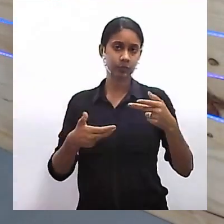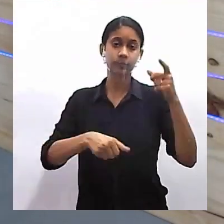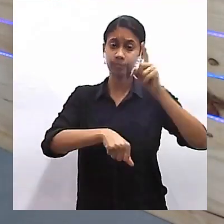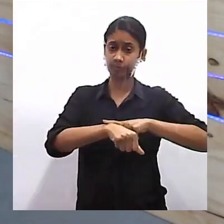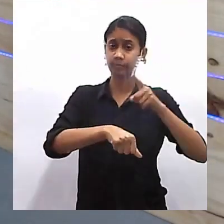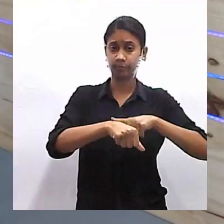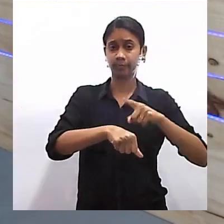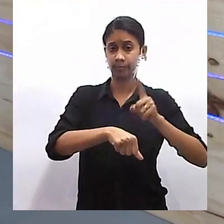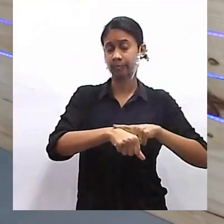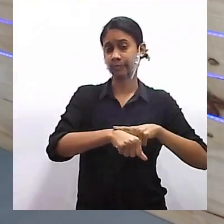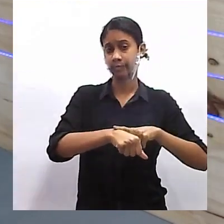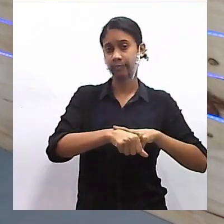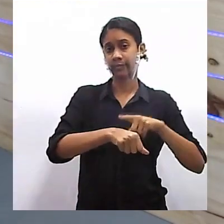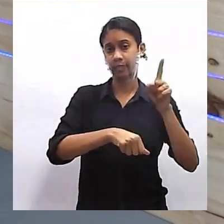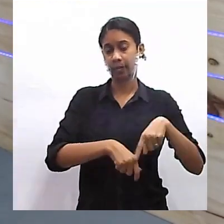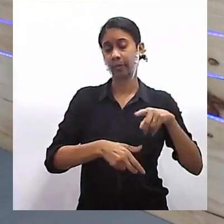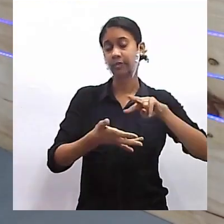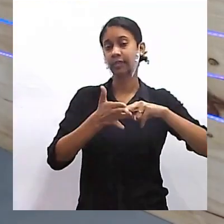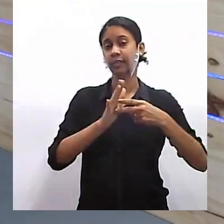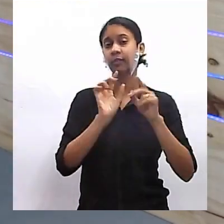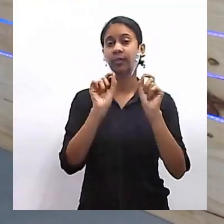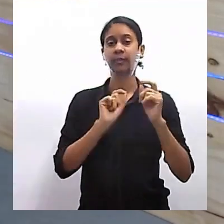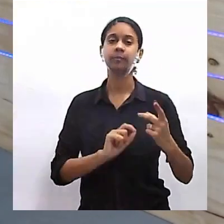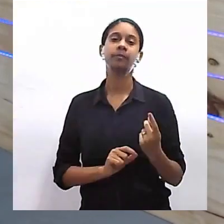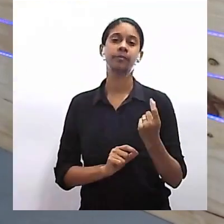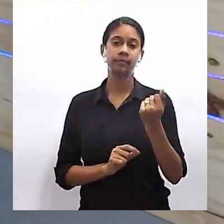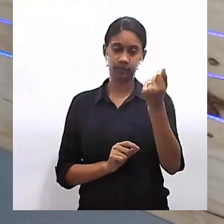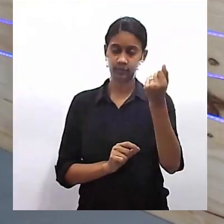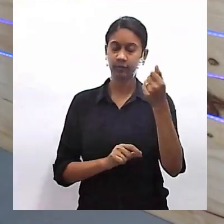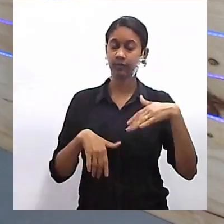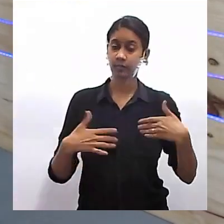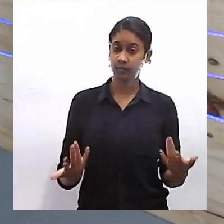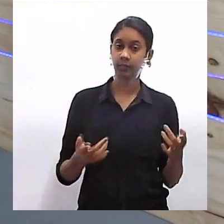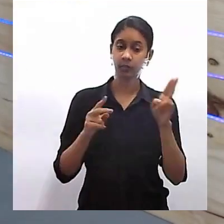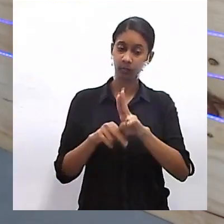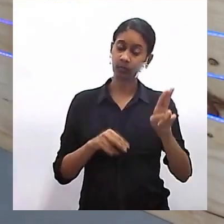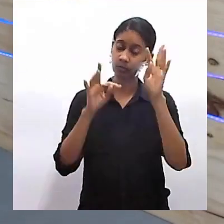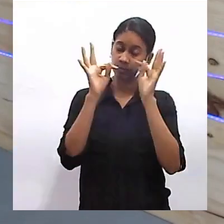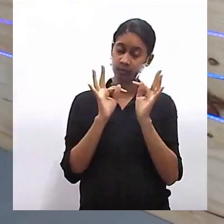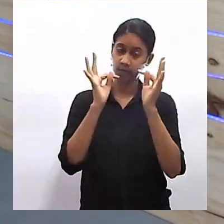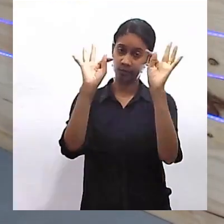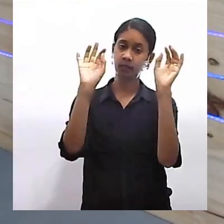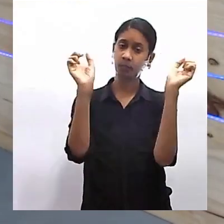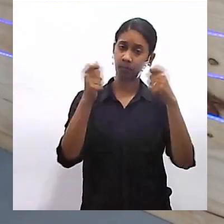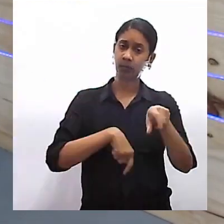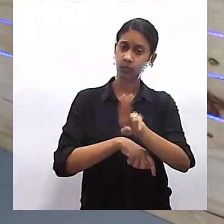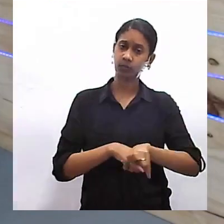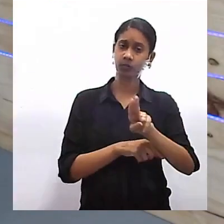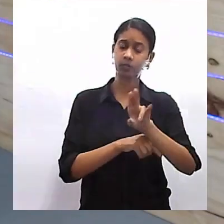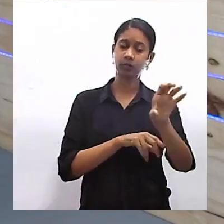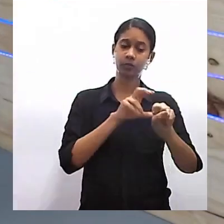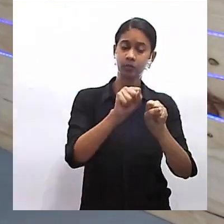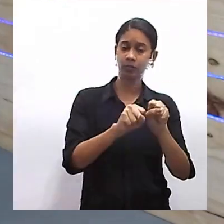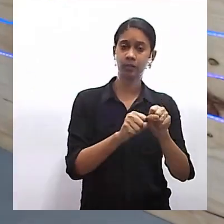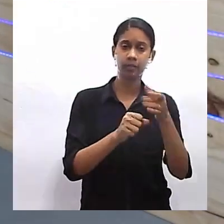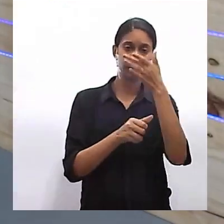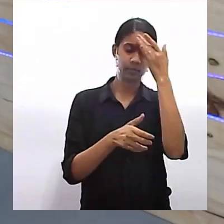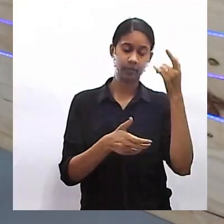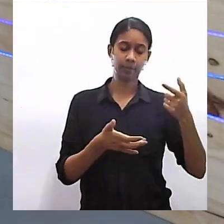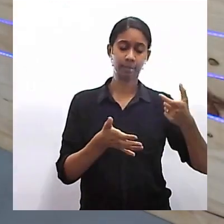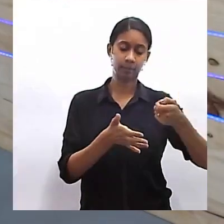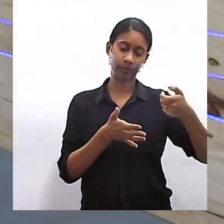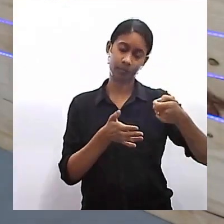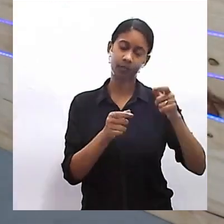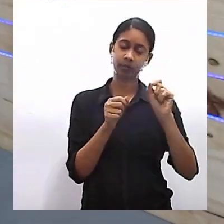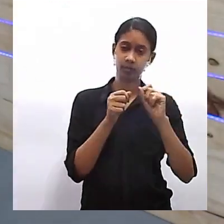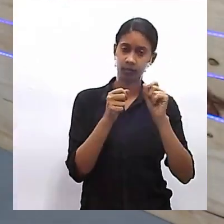da logística. Então, com a questão da tecnologia, eu posso usar um coletor, né, um bipador, né, para